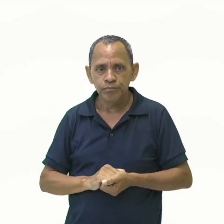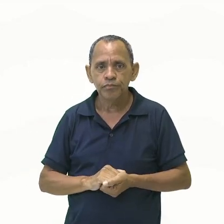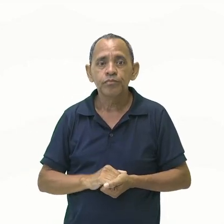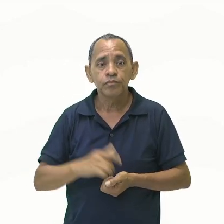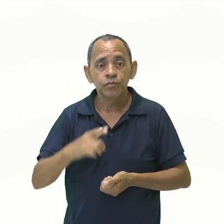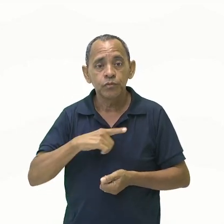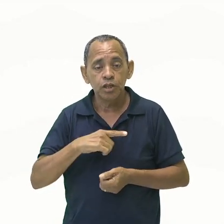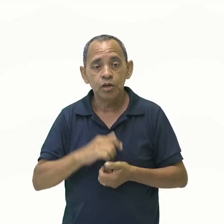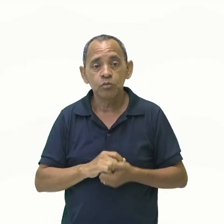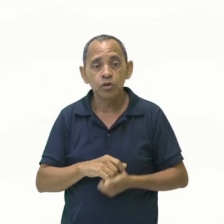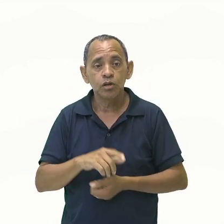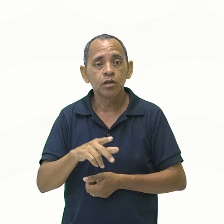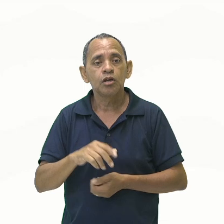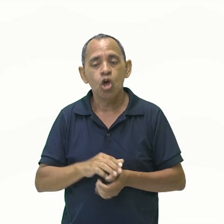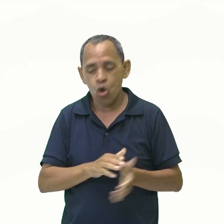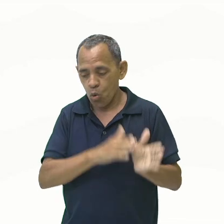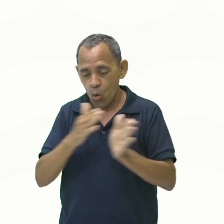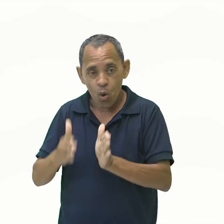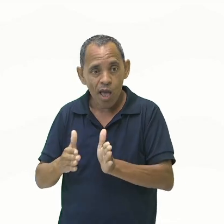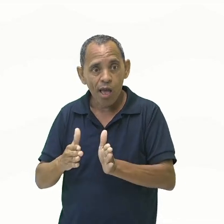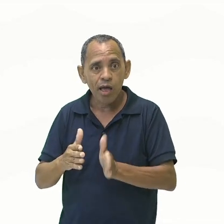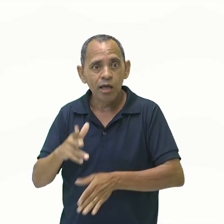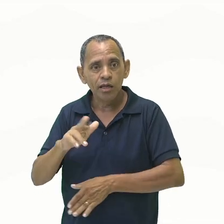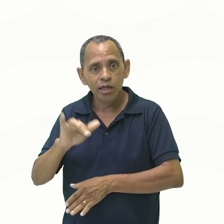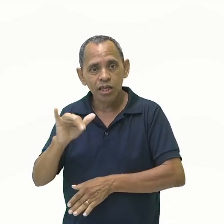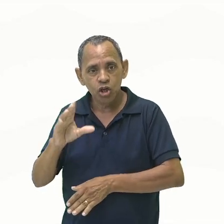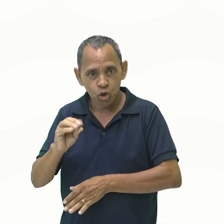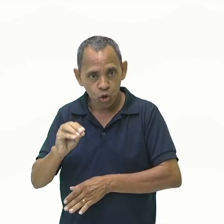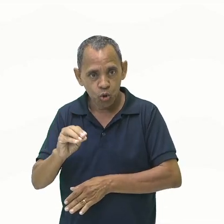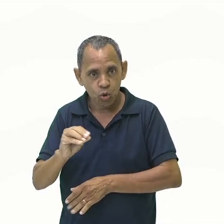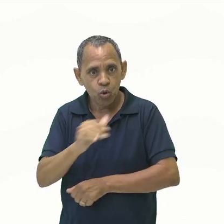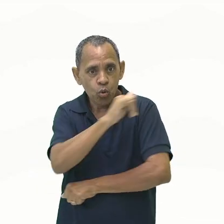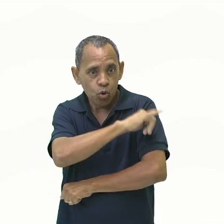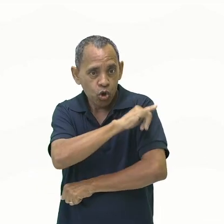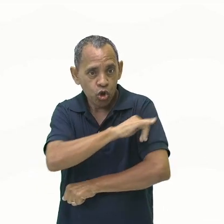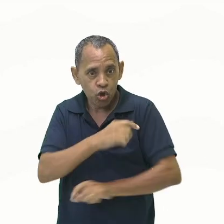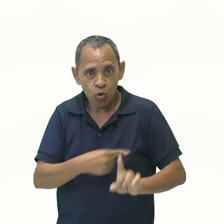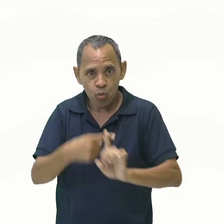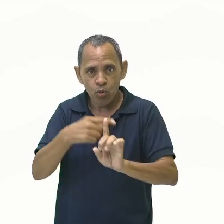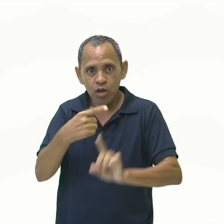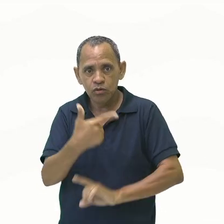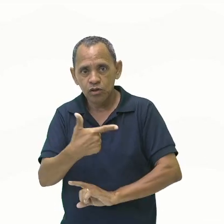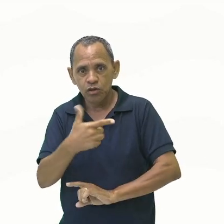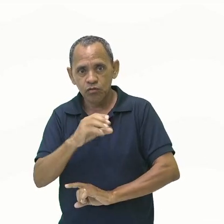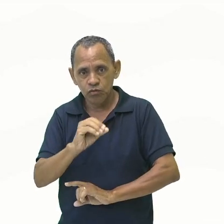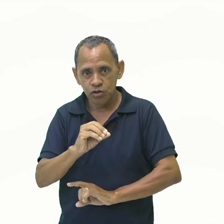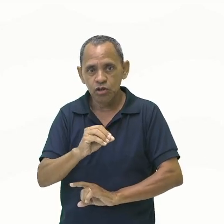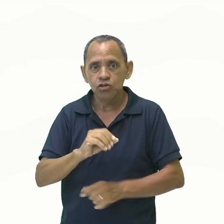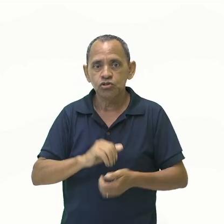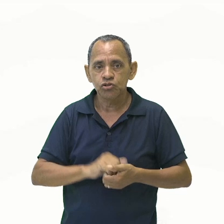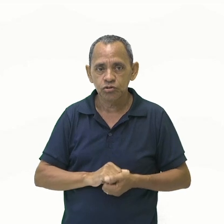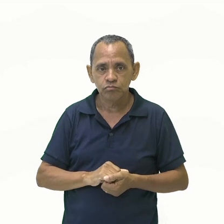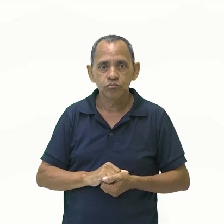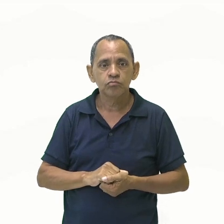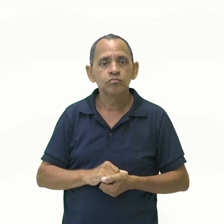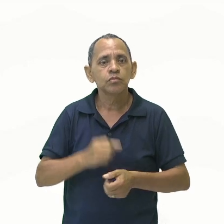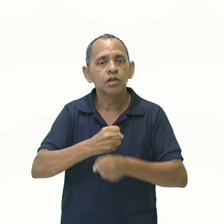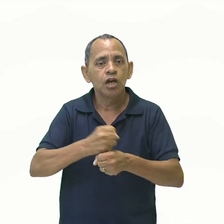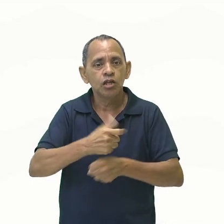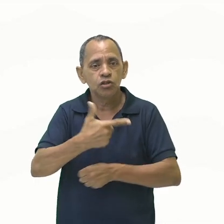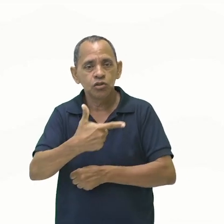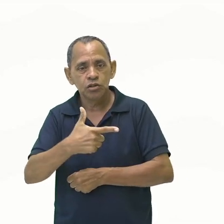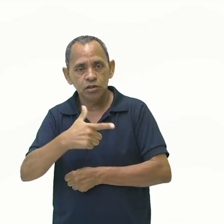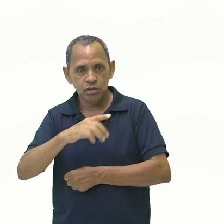Rio+20, e a Rio+20 ela é conhecida também como Conferência das Nações Unidas sobre o Desenvolvimento Sustentável,